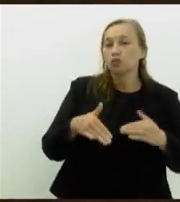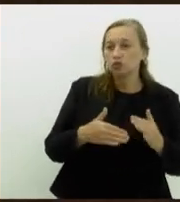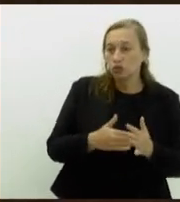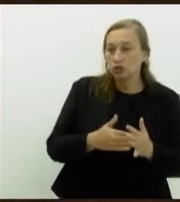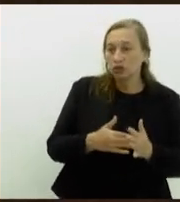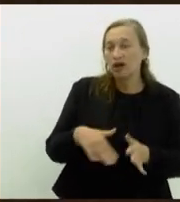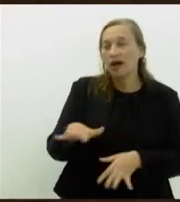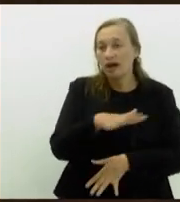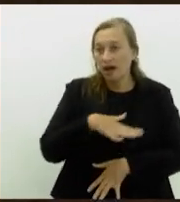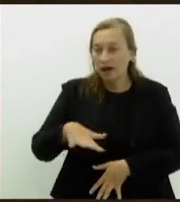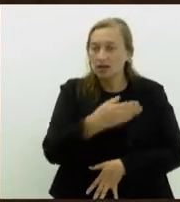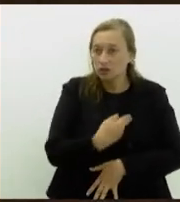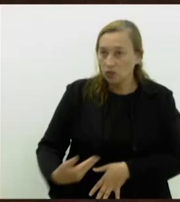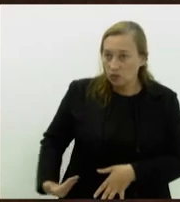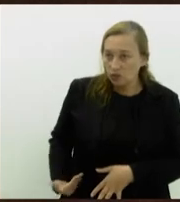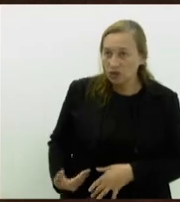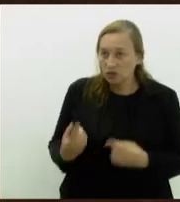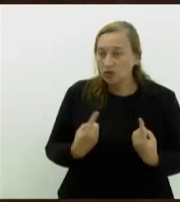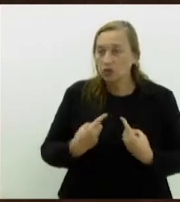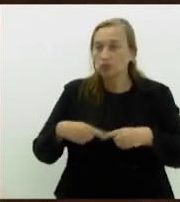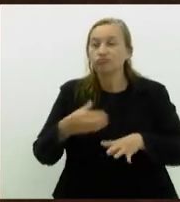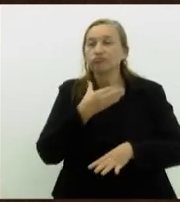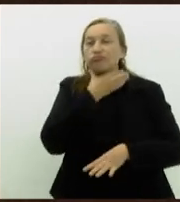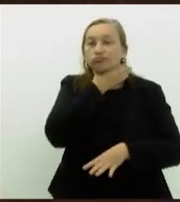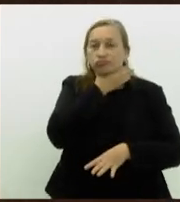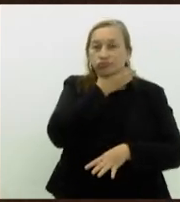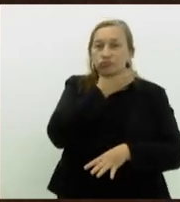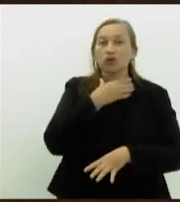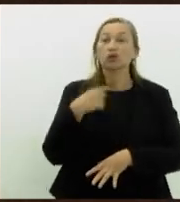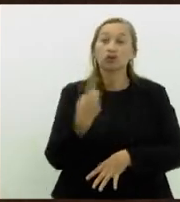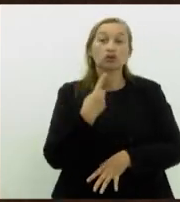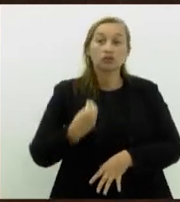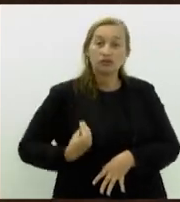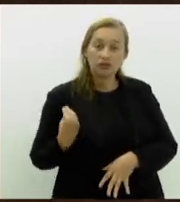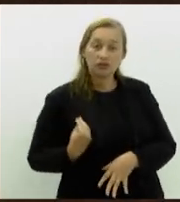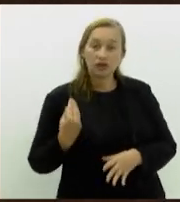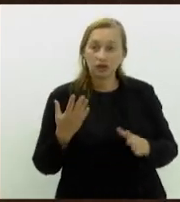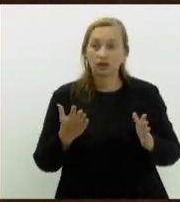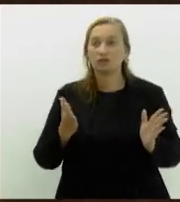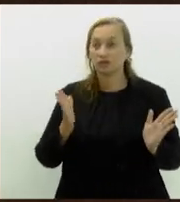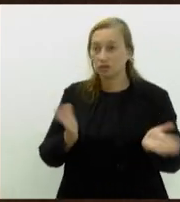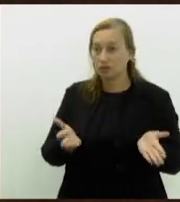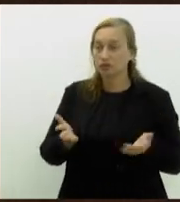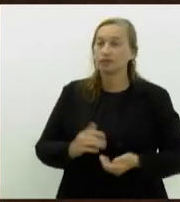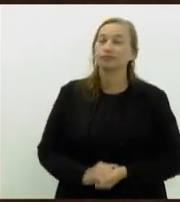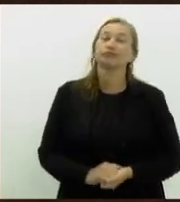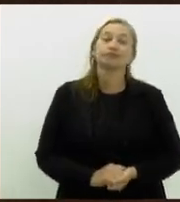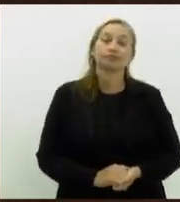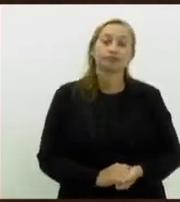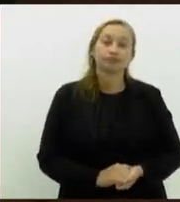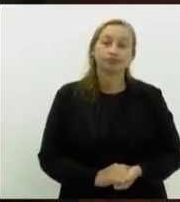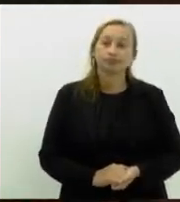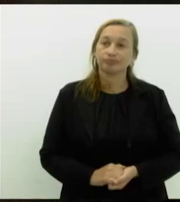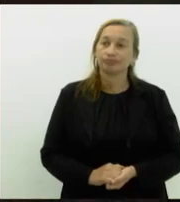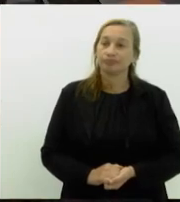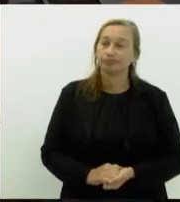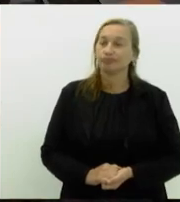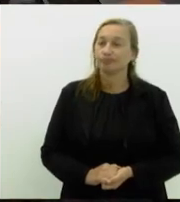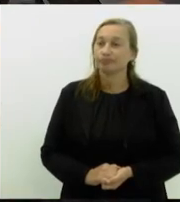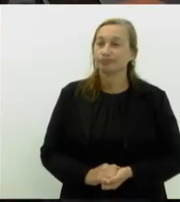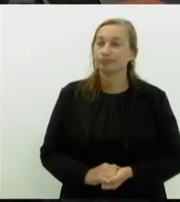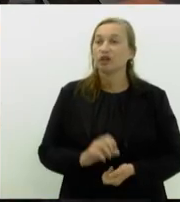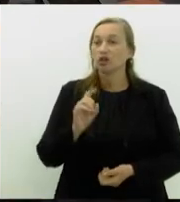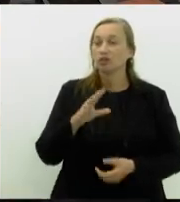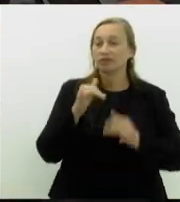motores fundamentais para o enfrentamento de crises como a que o Rio de Janeiro vem enfrentando. Só